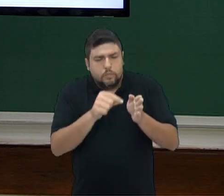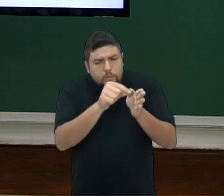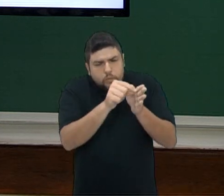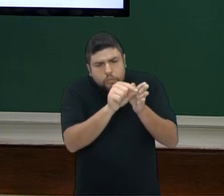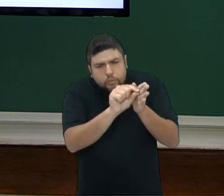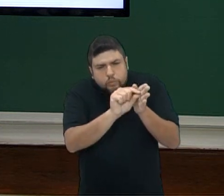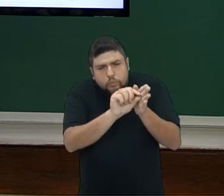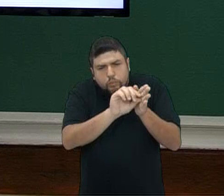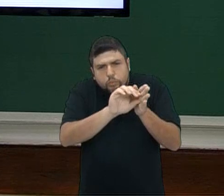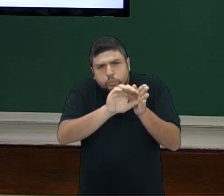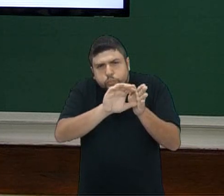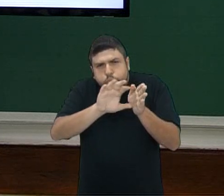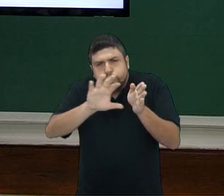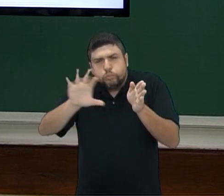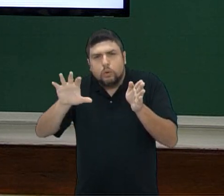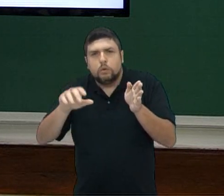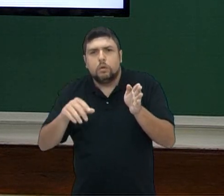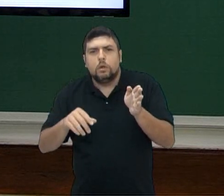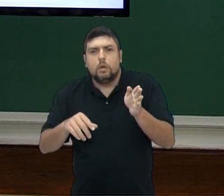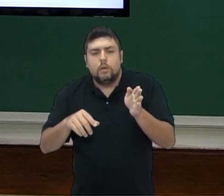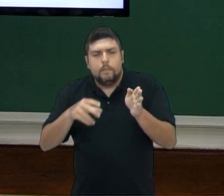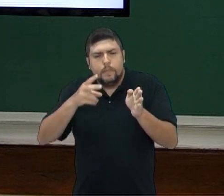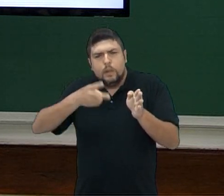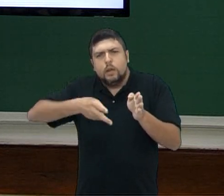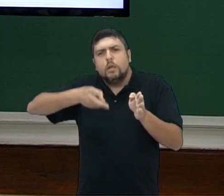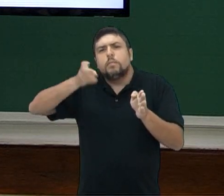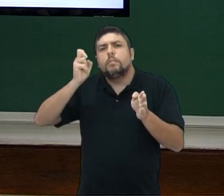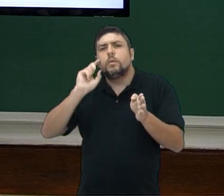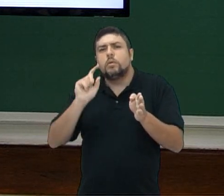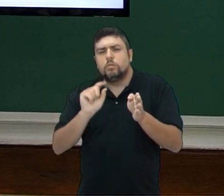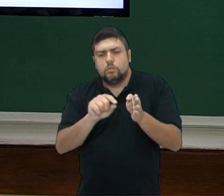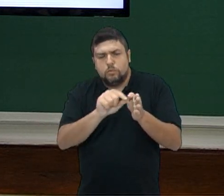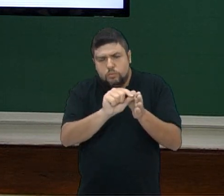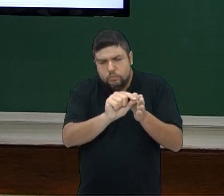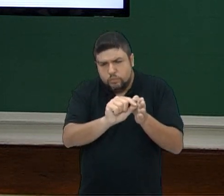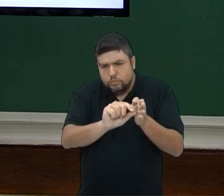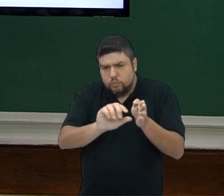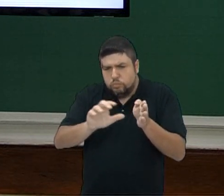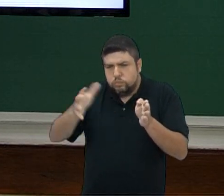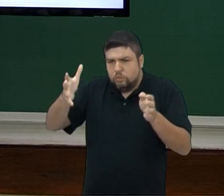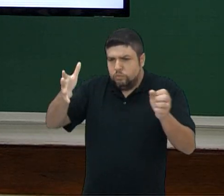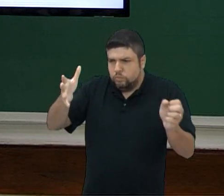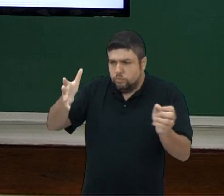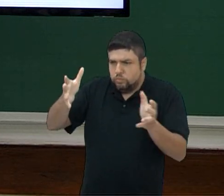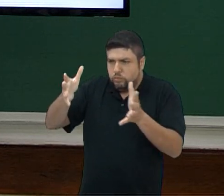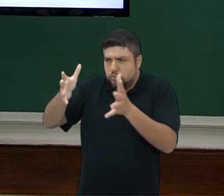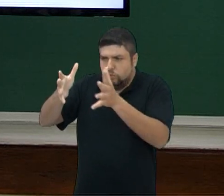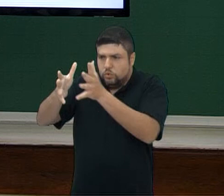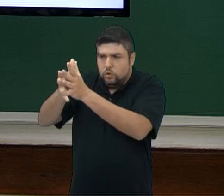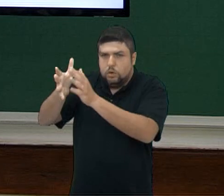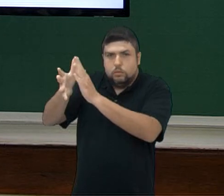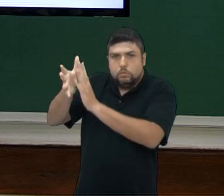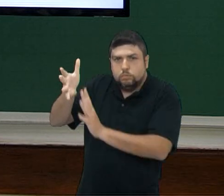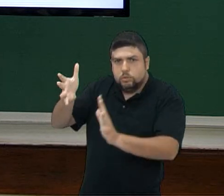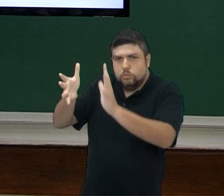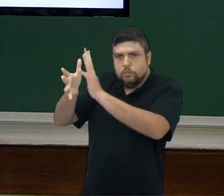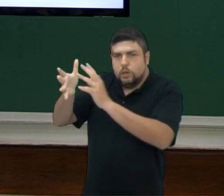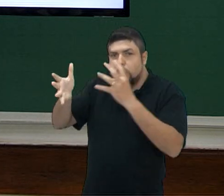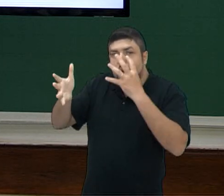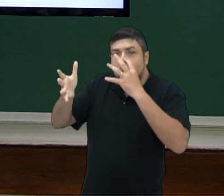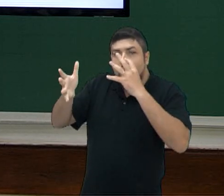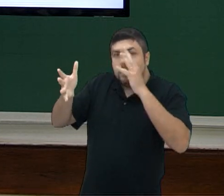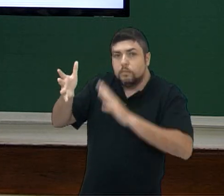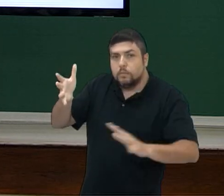nesse contexto, ele percebia que a imagem que aparecia dentro dessa caixa, denominada então como